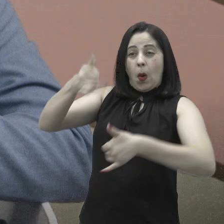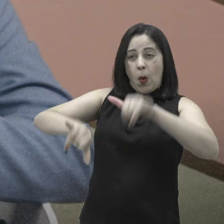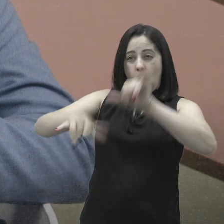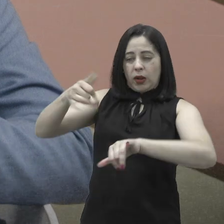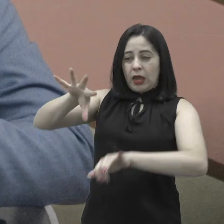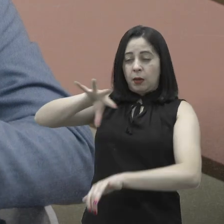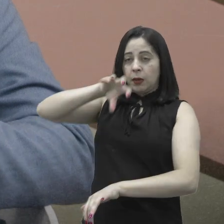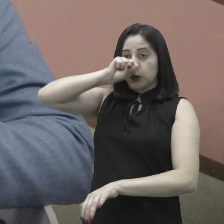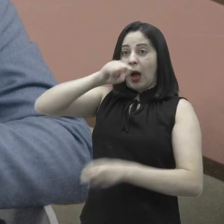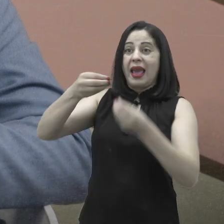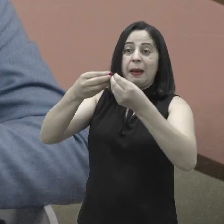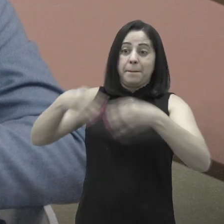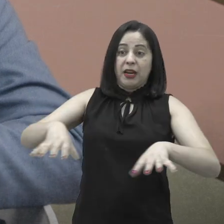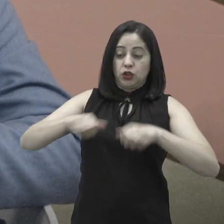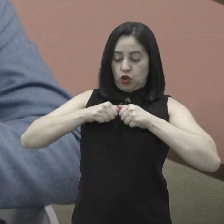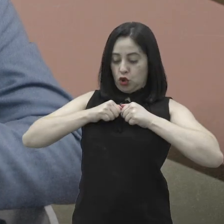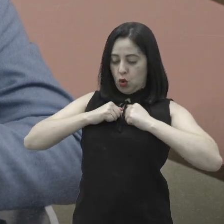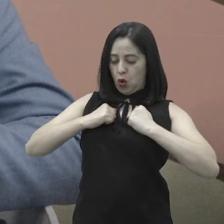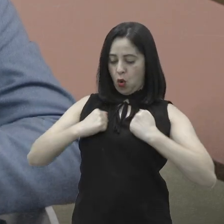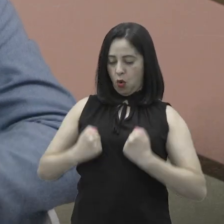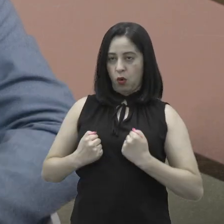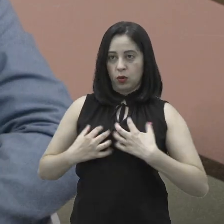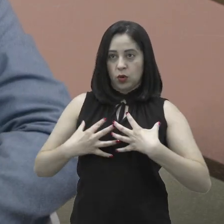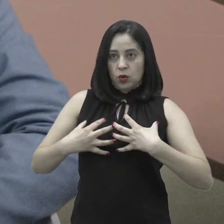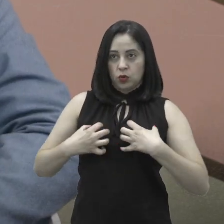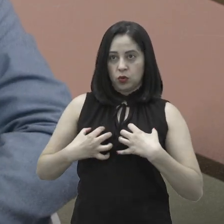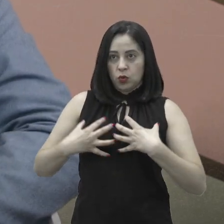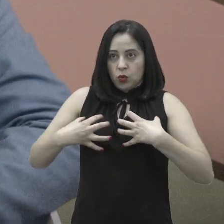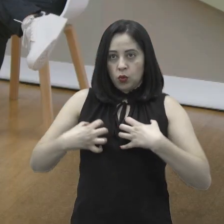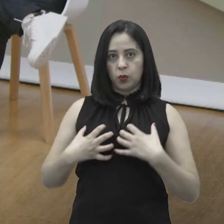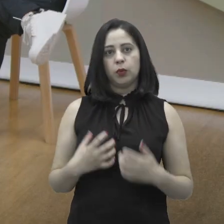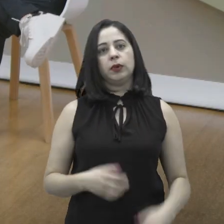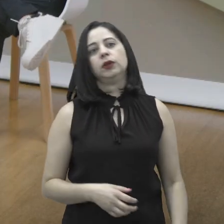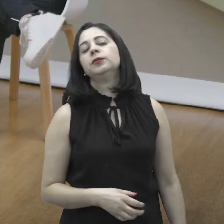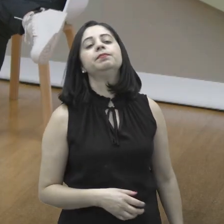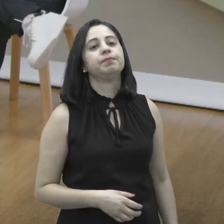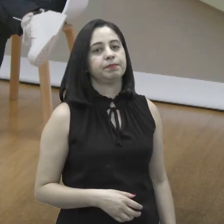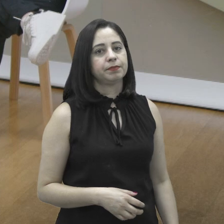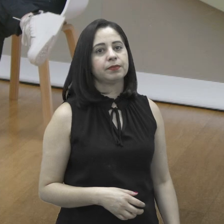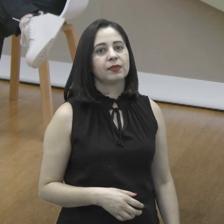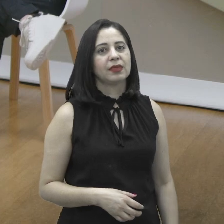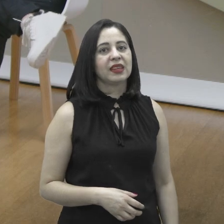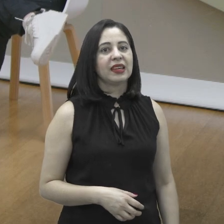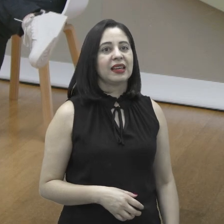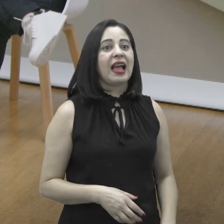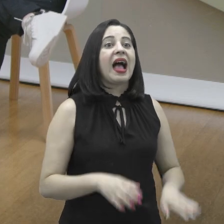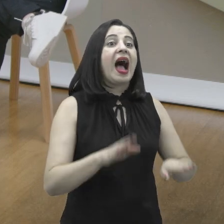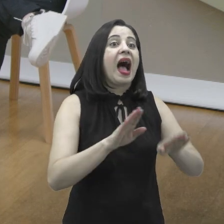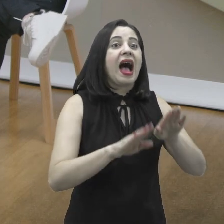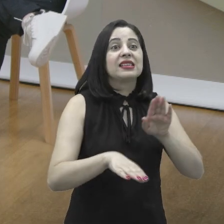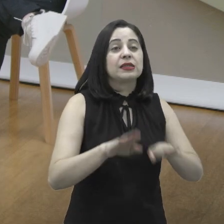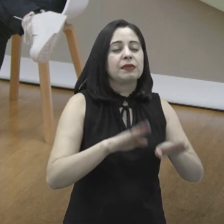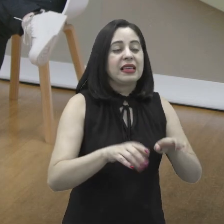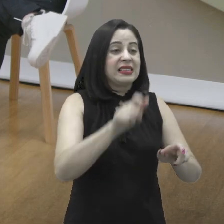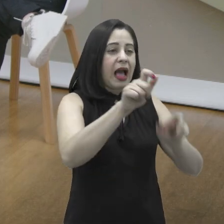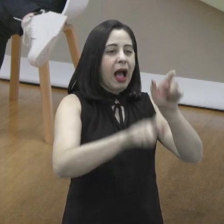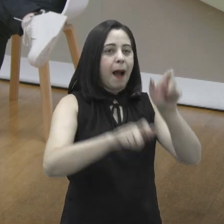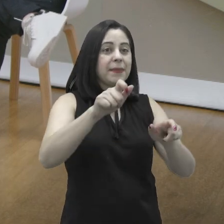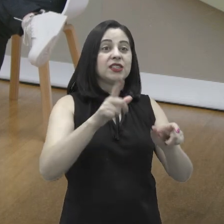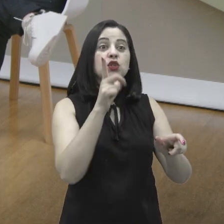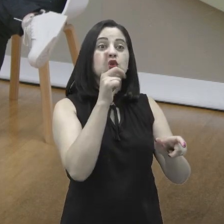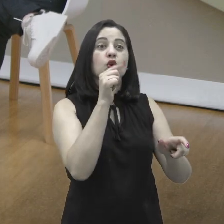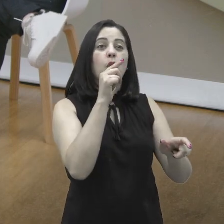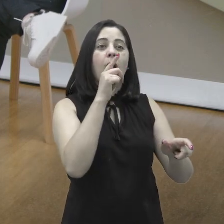lesando o pulmão e desencadeando uma asma mais tardia. Entendi, doutor. E muitas pessoas têm o hábito de lavar o nariz com sorinho, né,